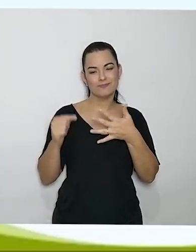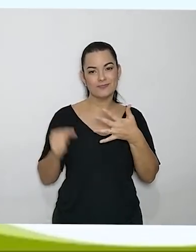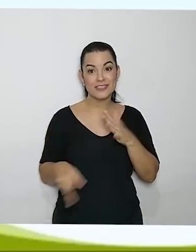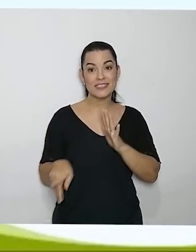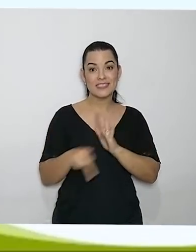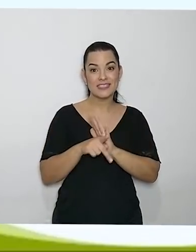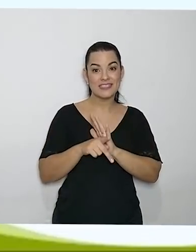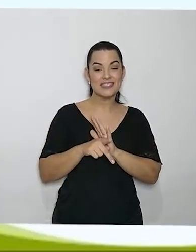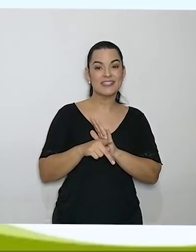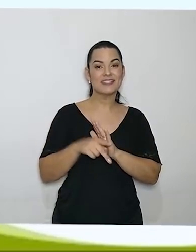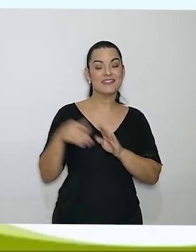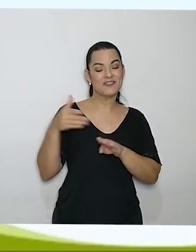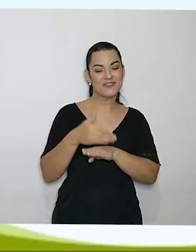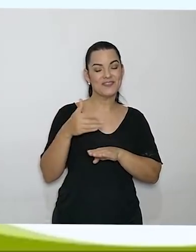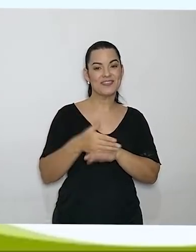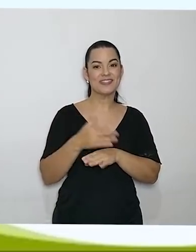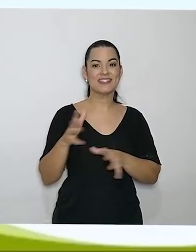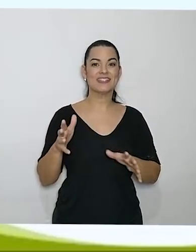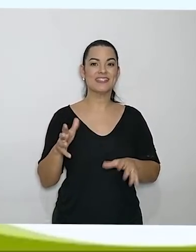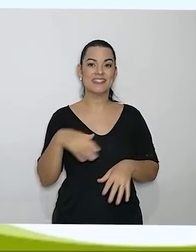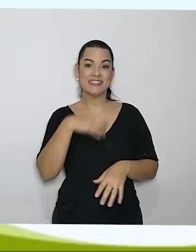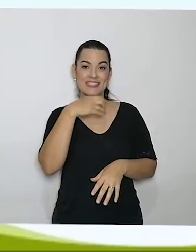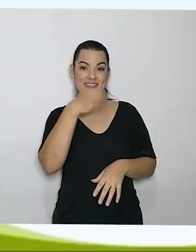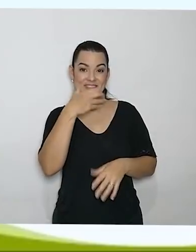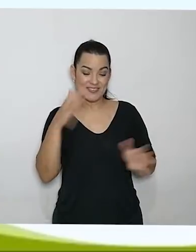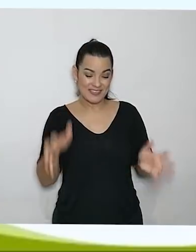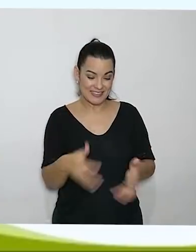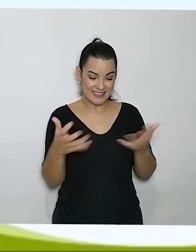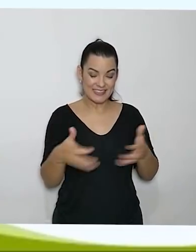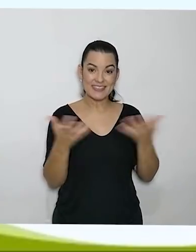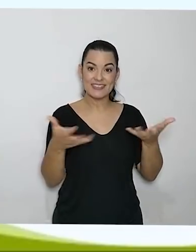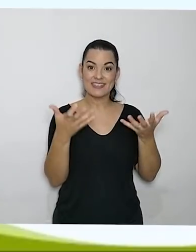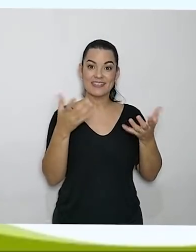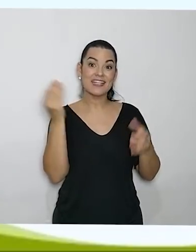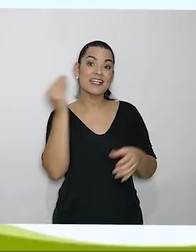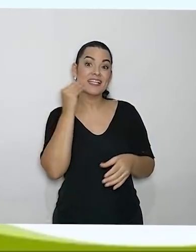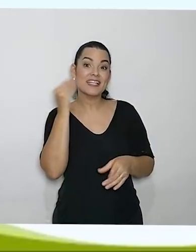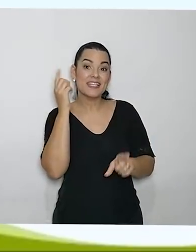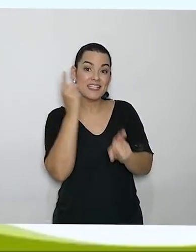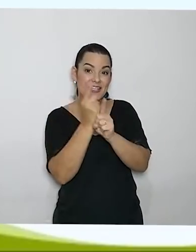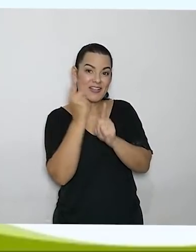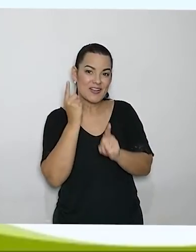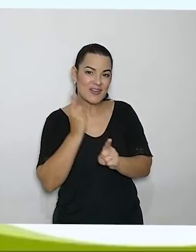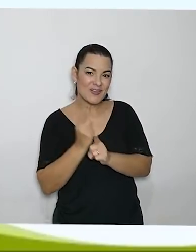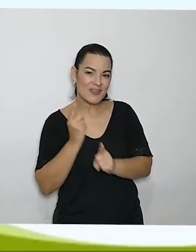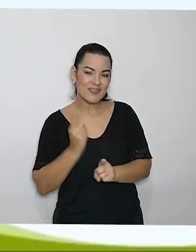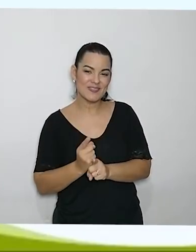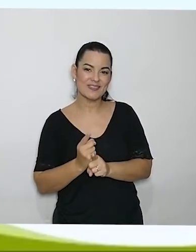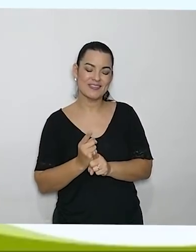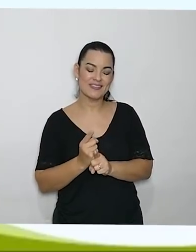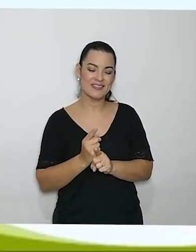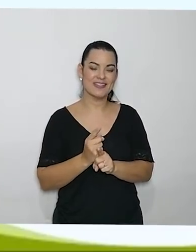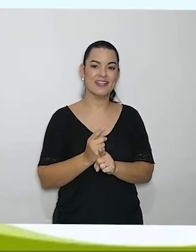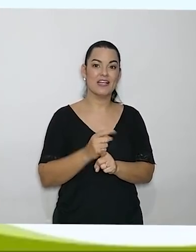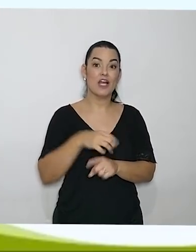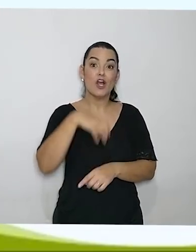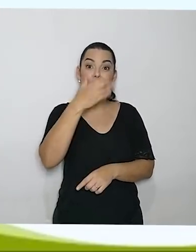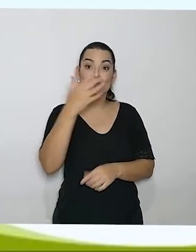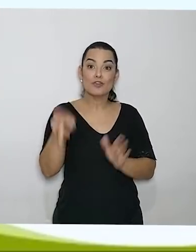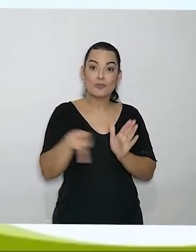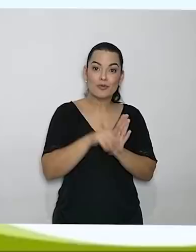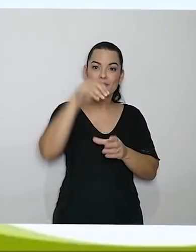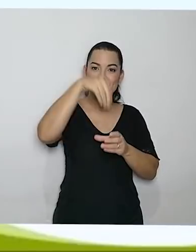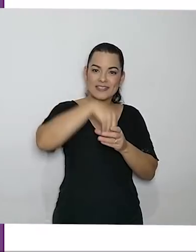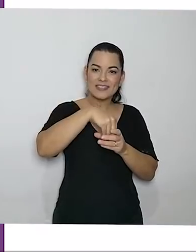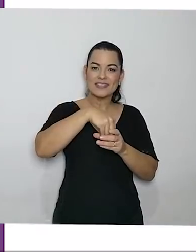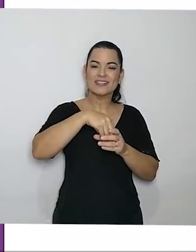frutas da Dona Medonha. Tente encontrar as frutas da salada da Dona Medonha.